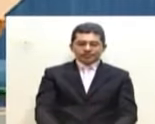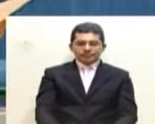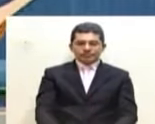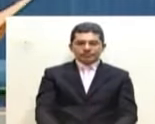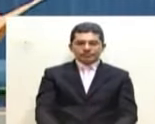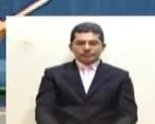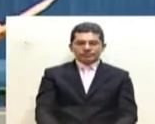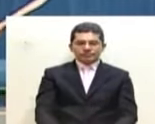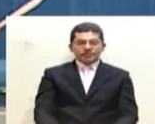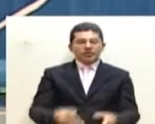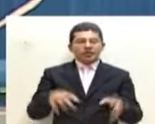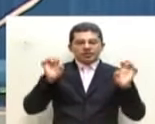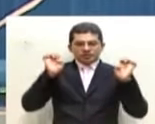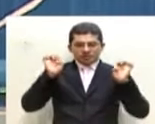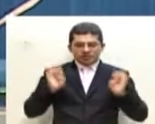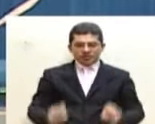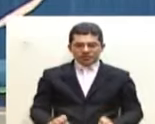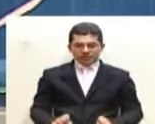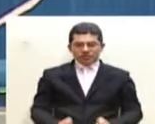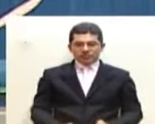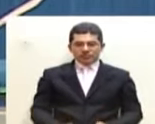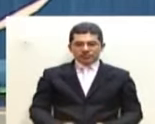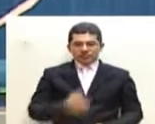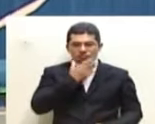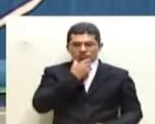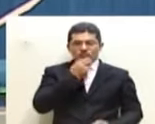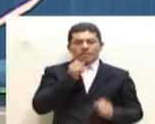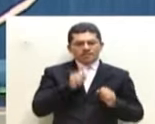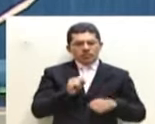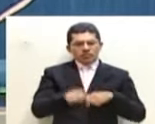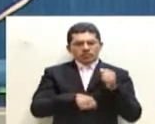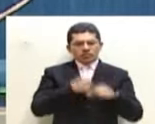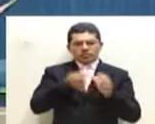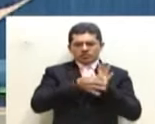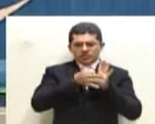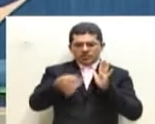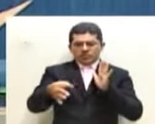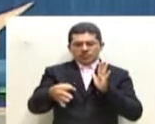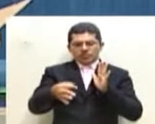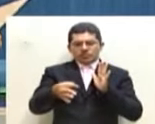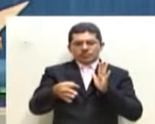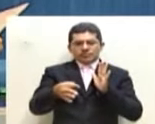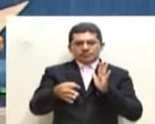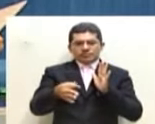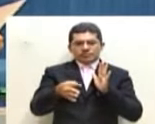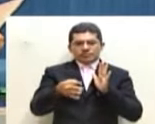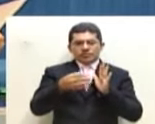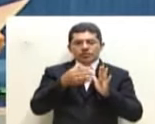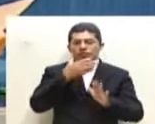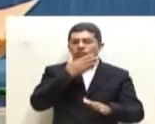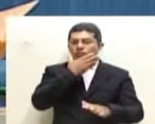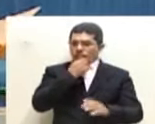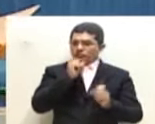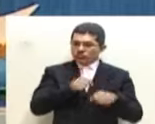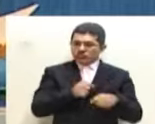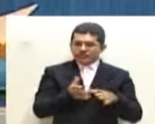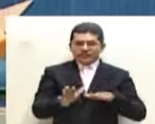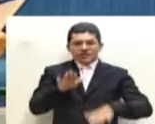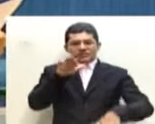os princípios. Um homem muda de opinião. Um homem, às vezes, até muda de